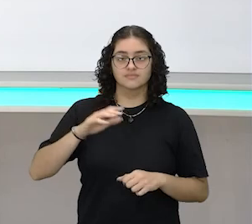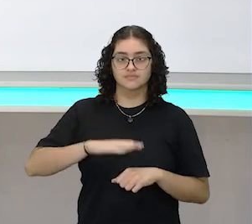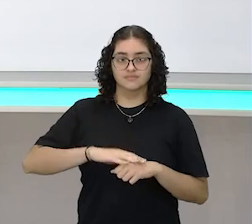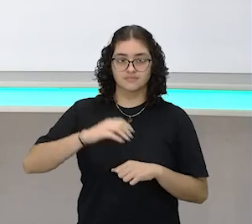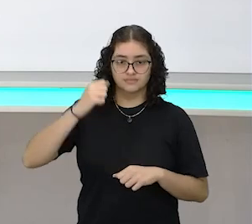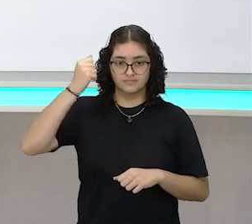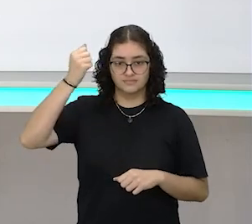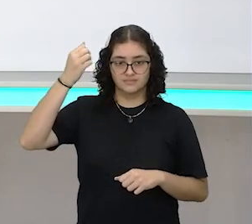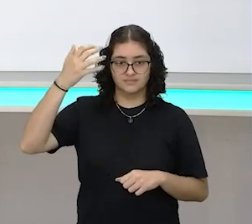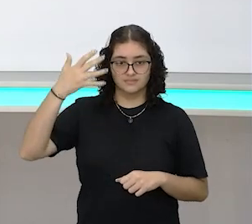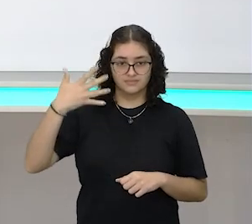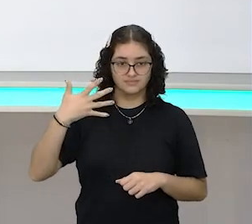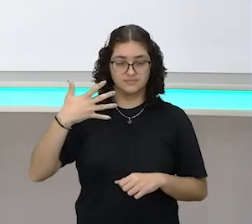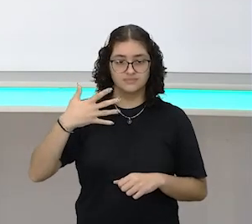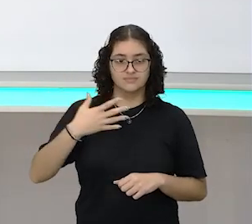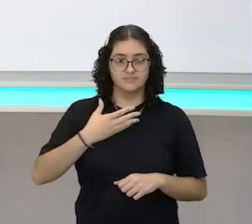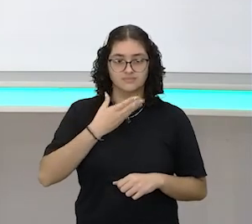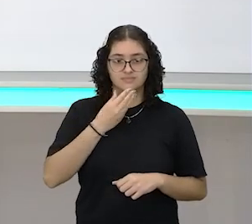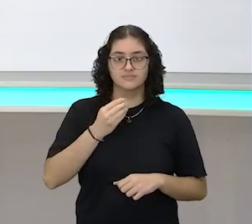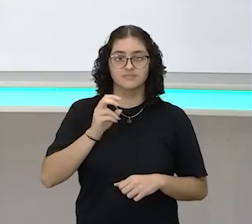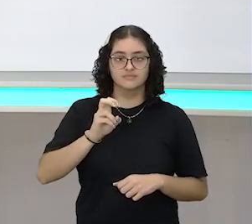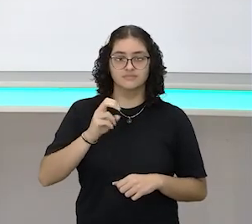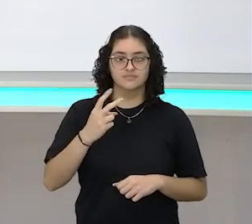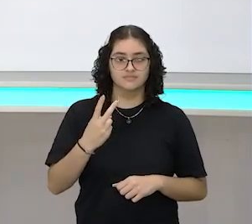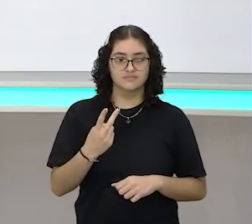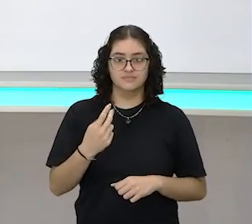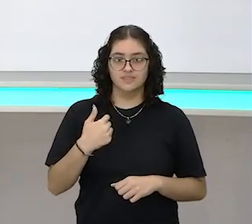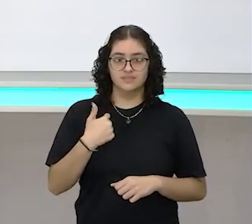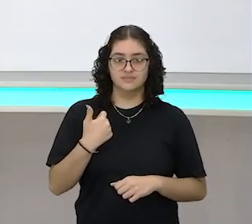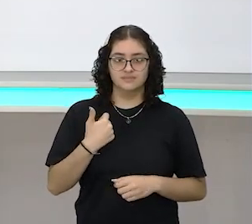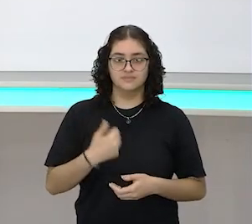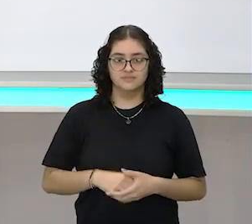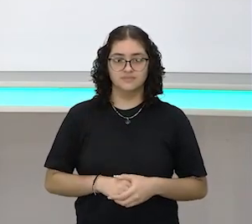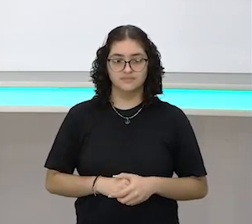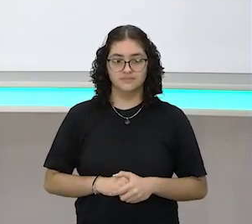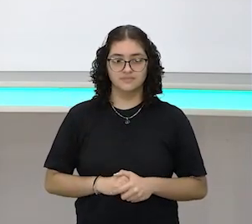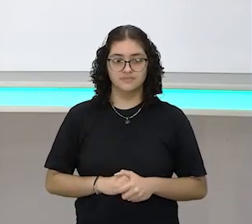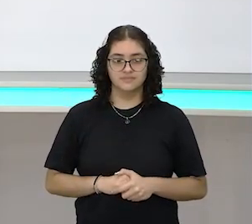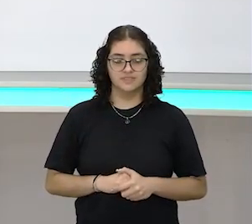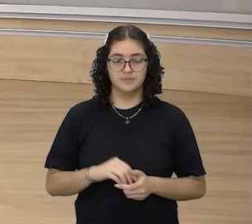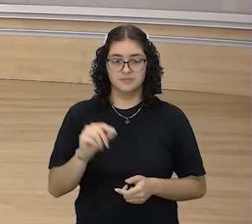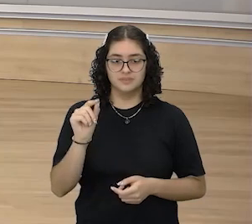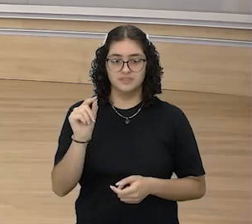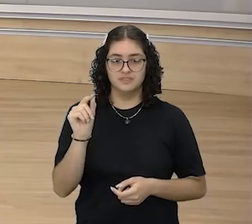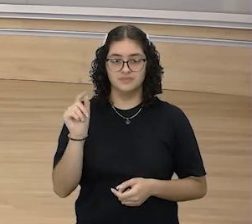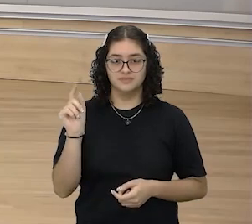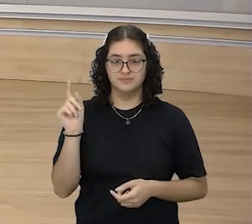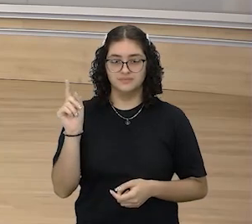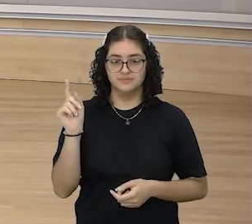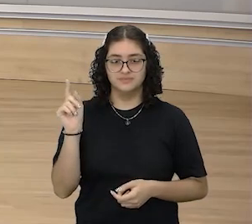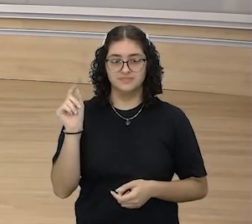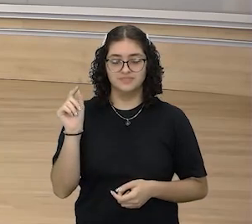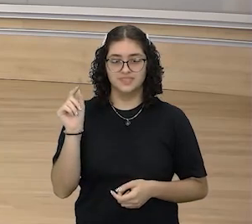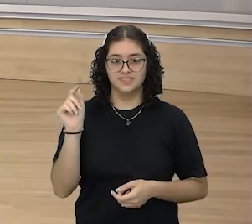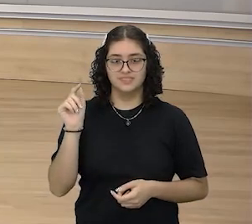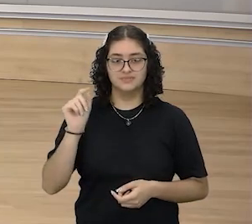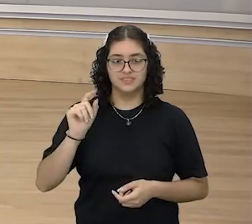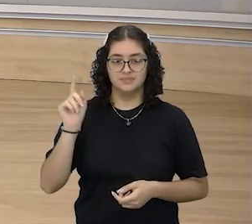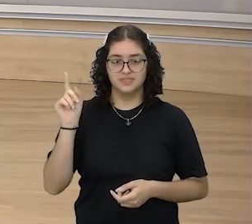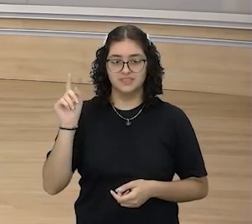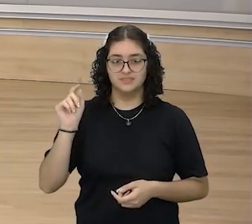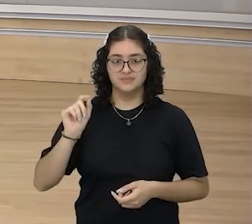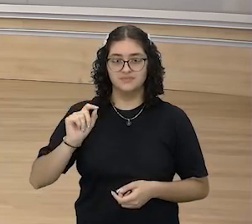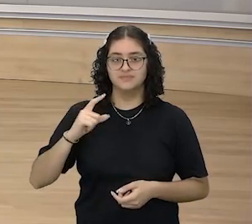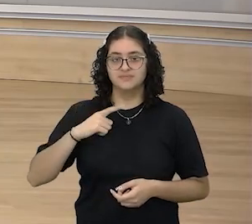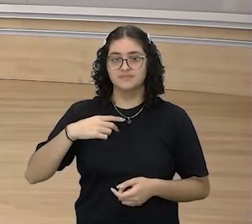vocês. Eu sou um homem de 52 anos, eu tenho 1,89 m de altura, hoje eu tô com uma jaqueta preta,